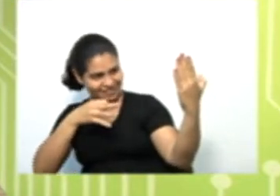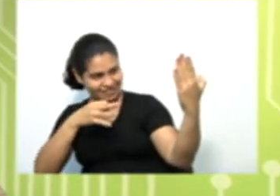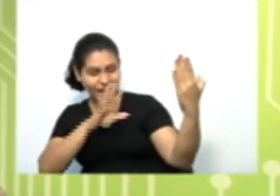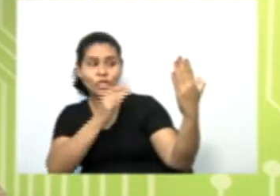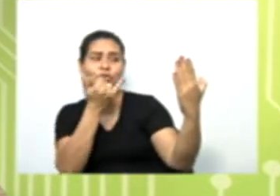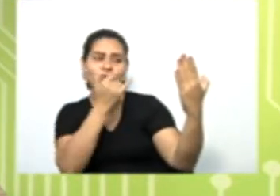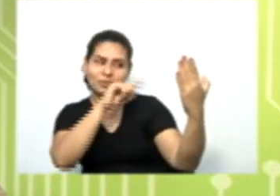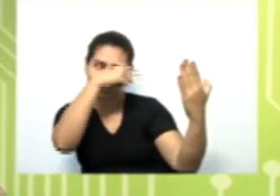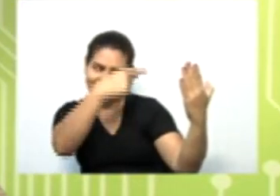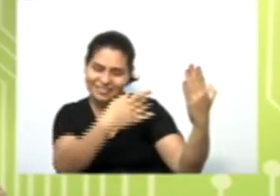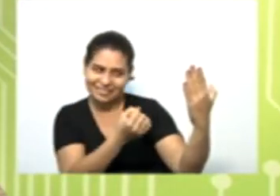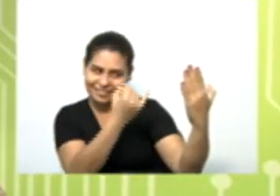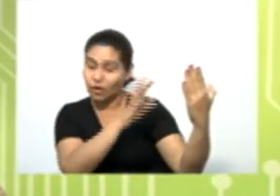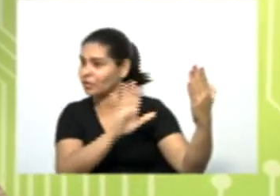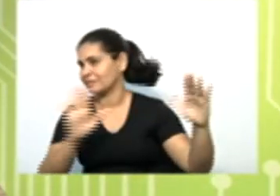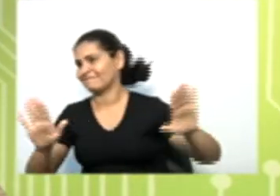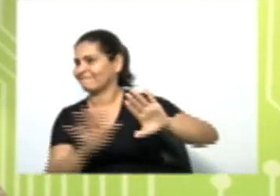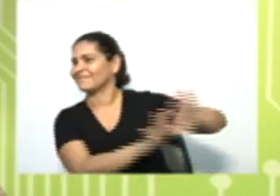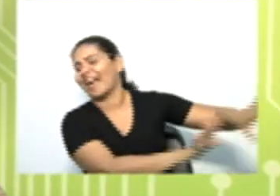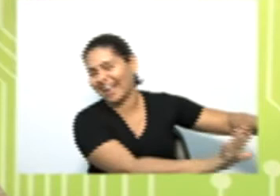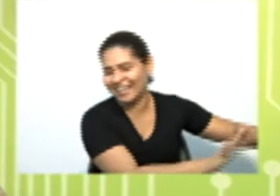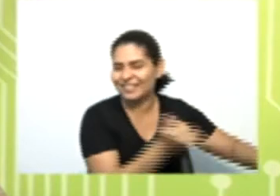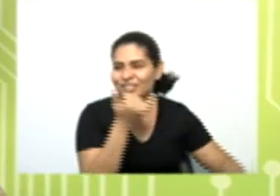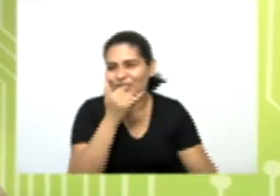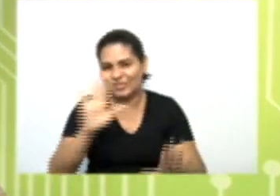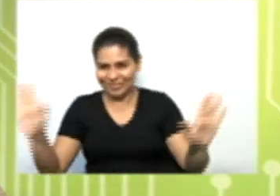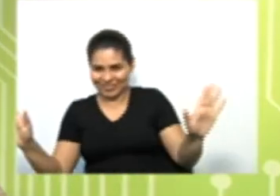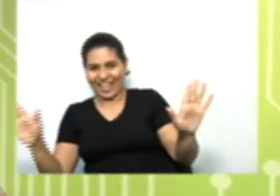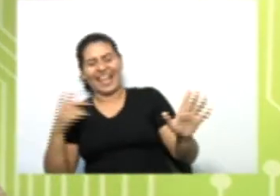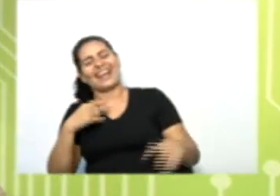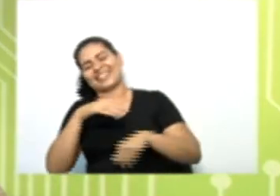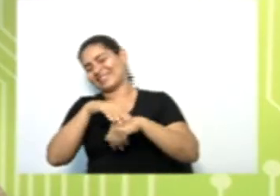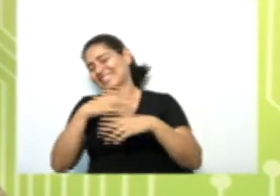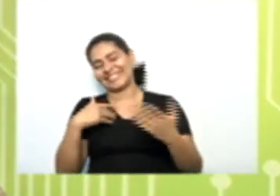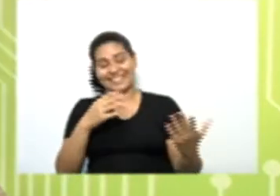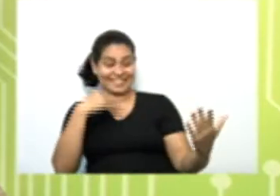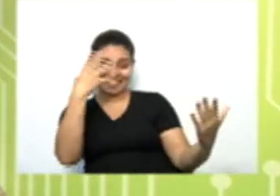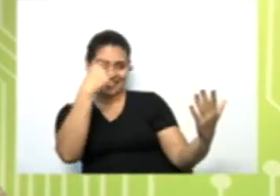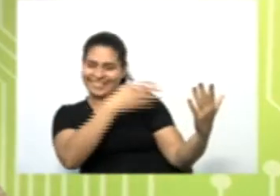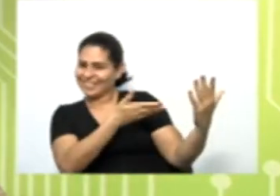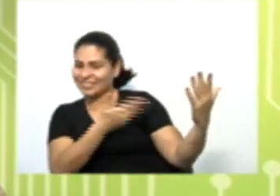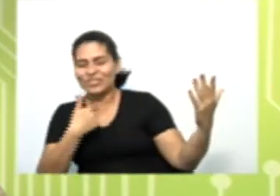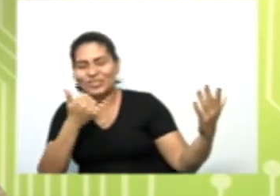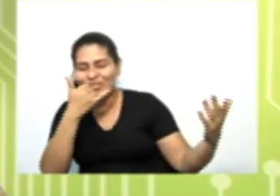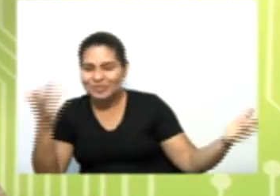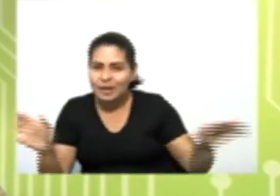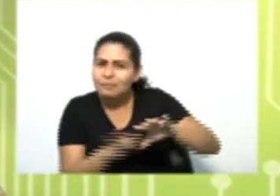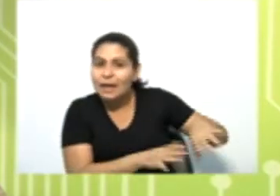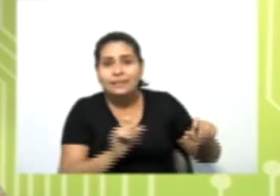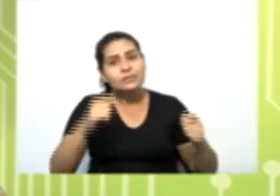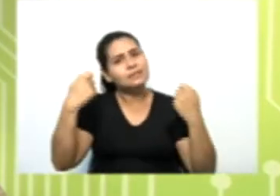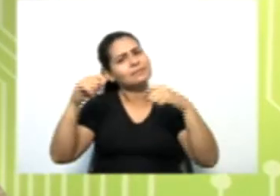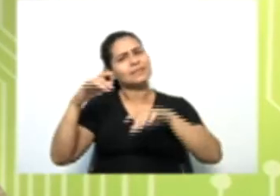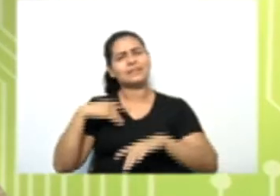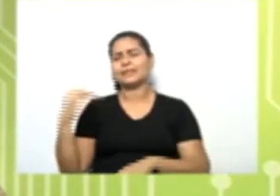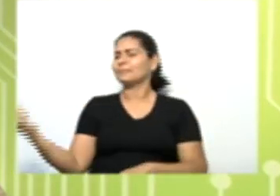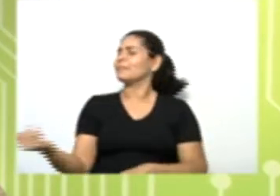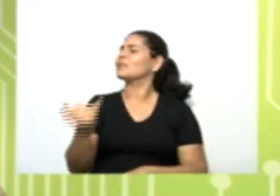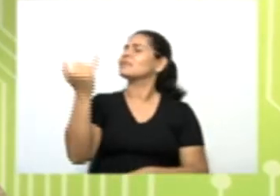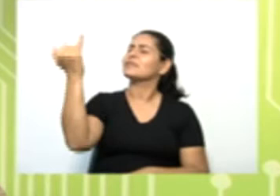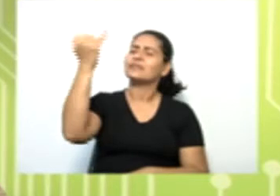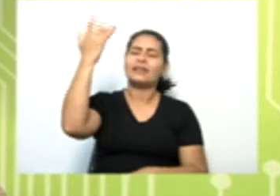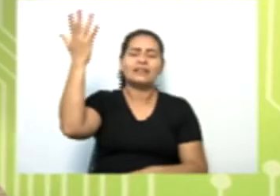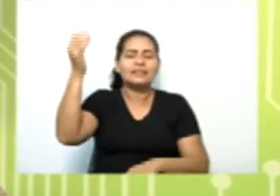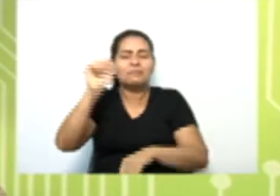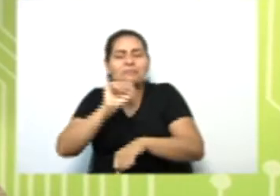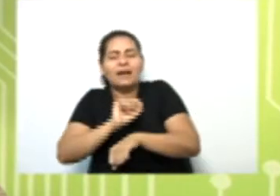Tá, não, mas depois a gente conversa. Pronto, voltei para cá. Eu fui conversar comigo mesmo, acabei me distraindo aqui, tá certo? Mas é necessário esse momento,